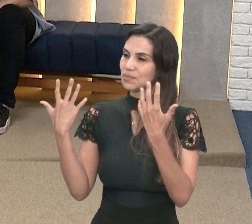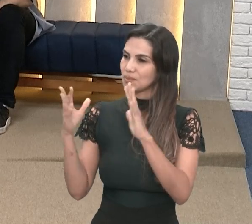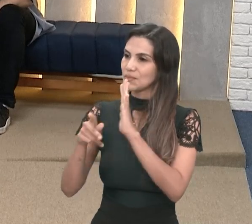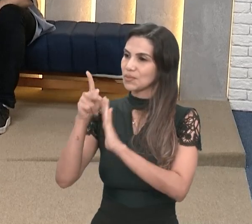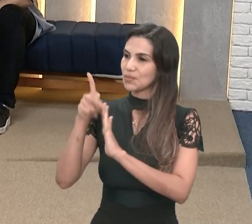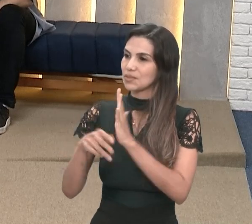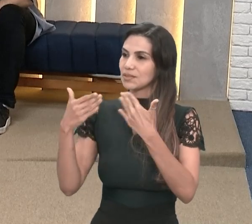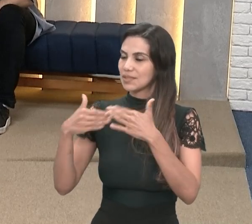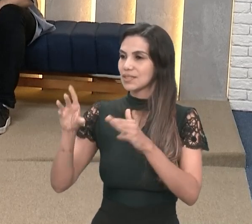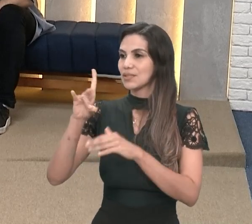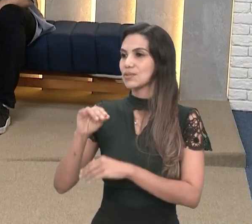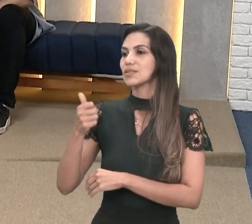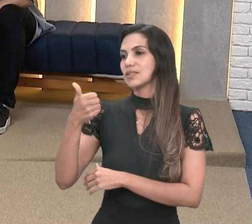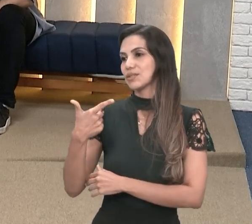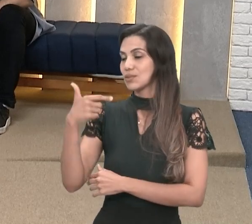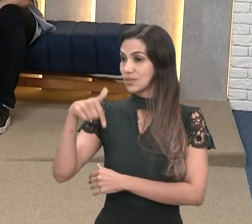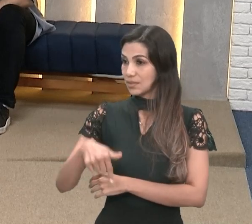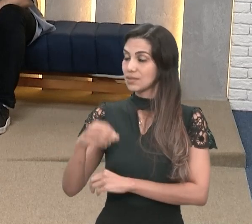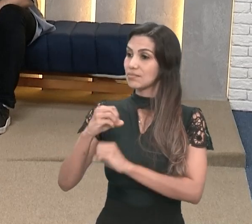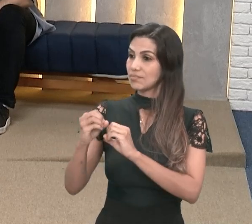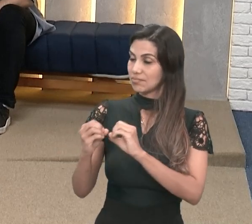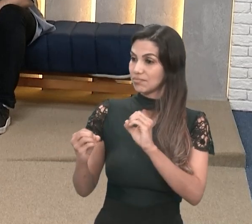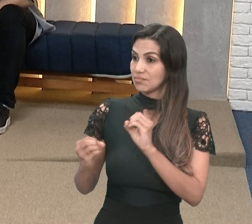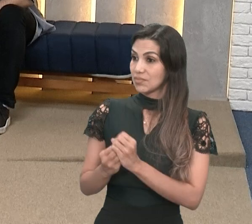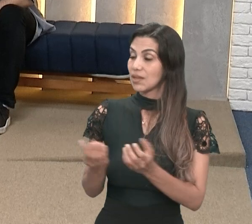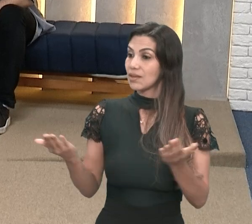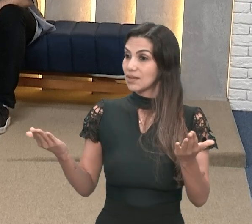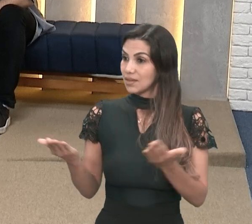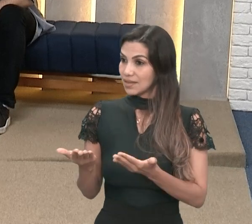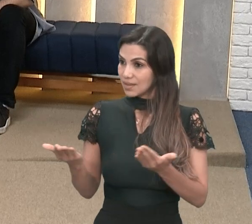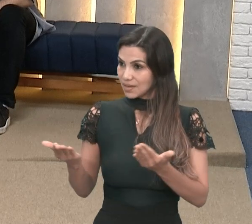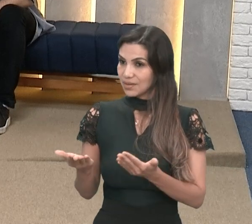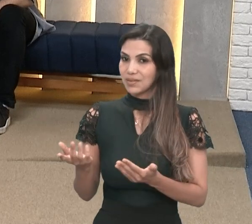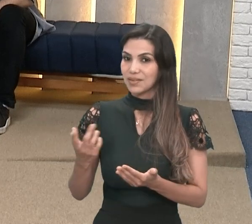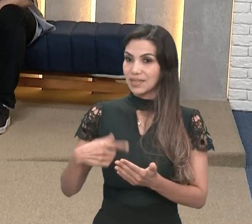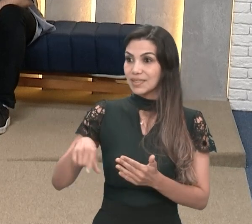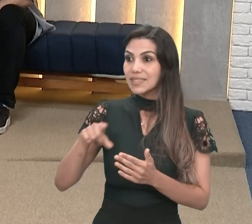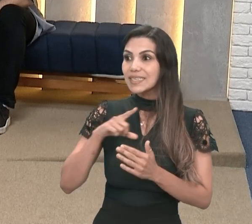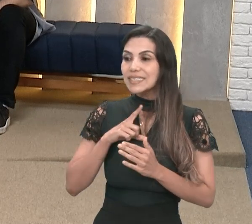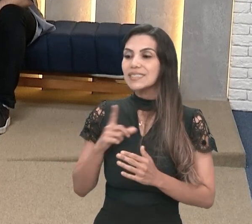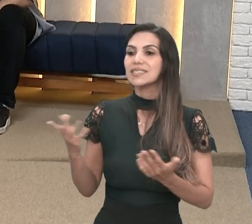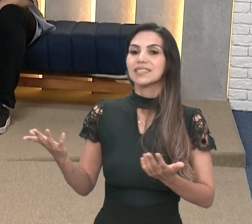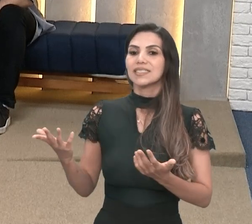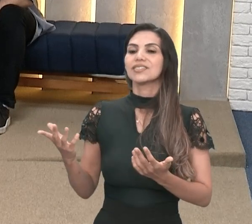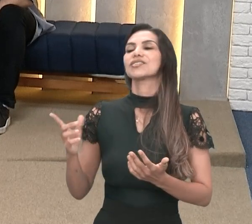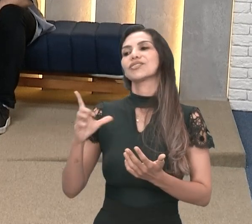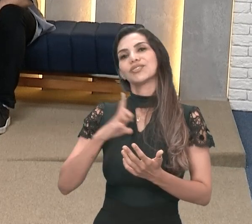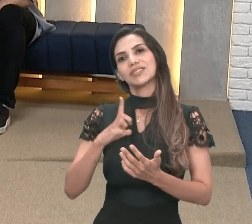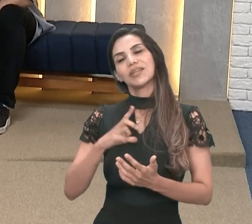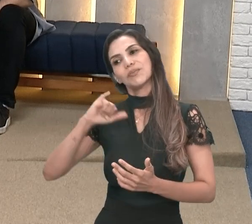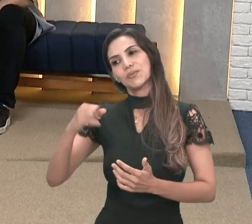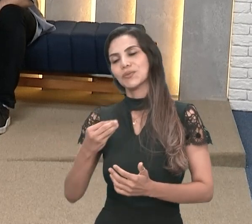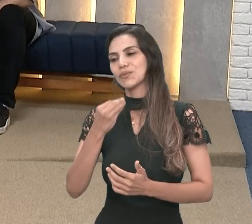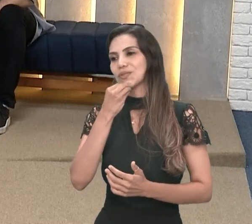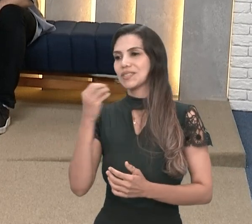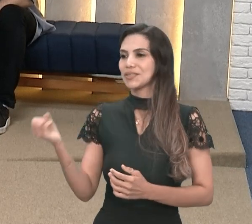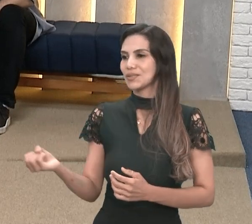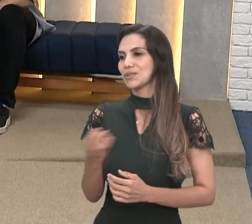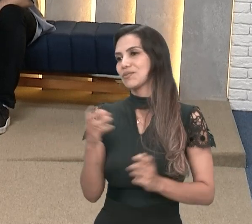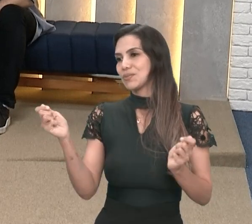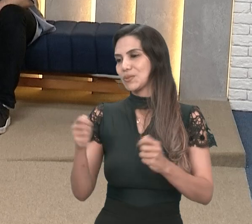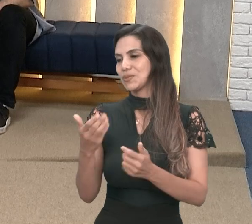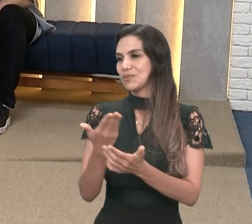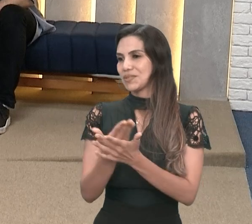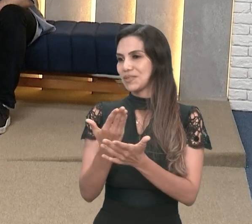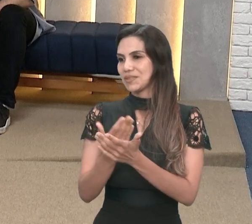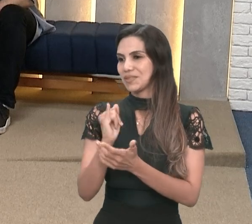no dia 12 aqui na universidade e agora então nós contamos com mais uma forma de fazer essa internacionalização.